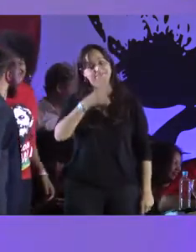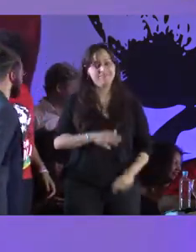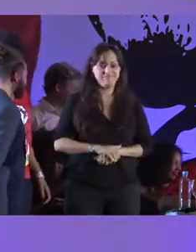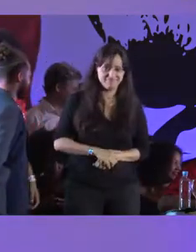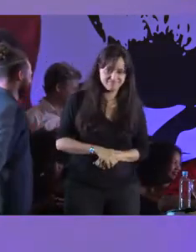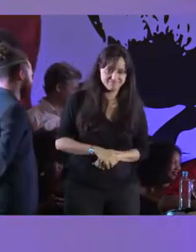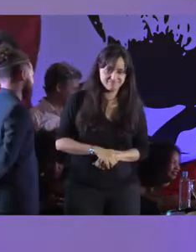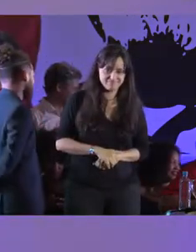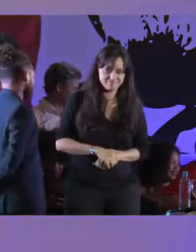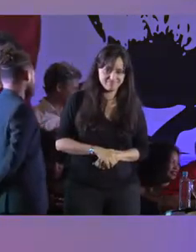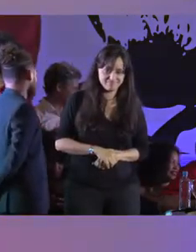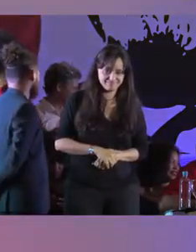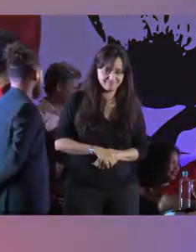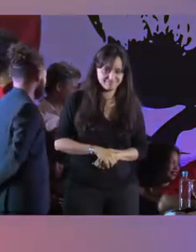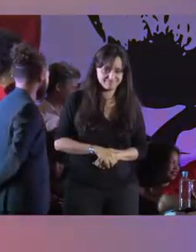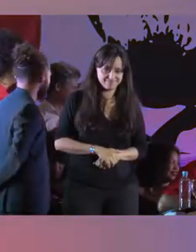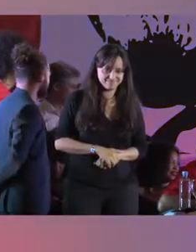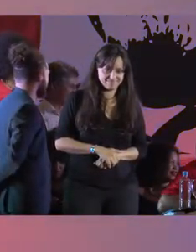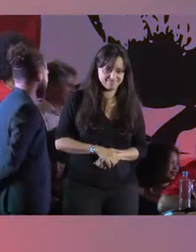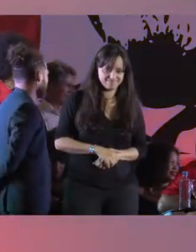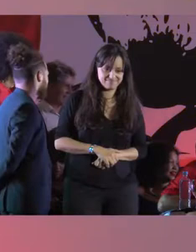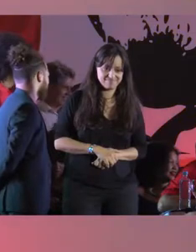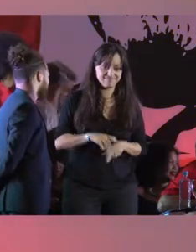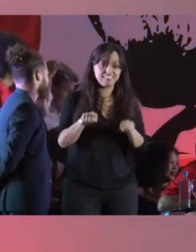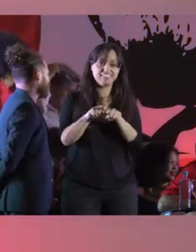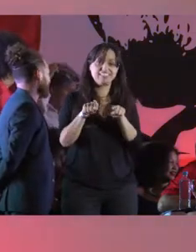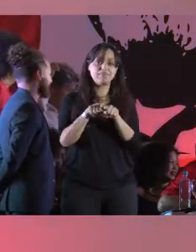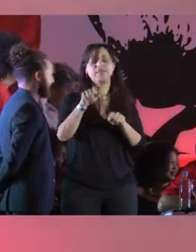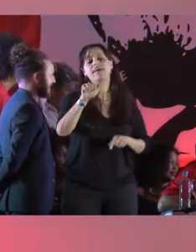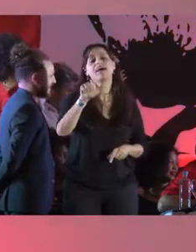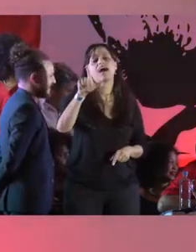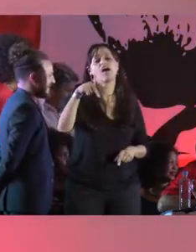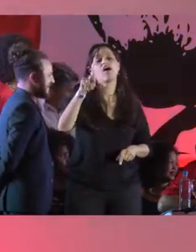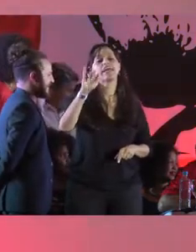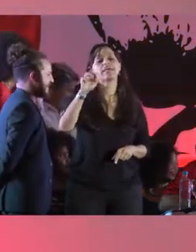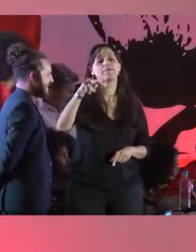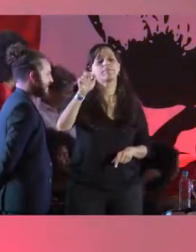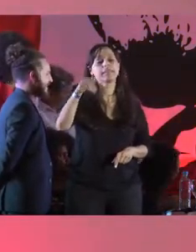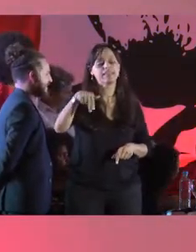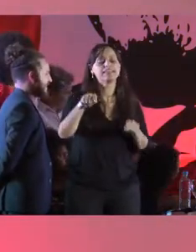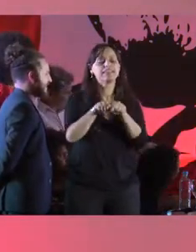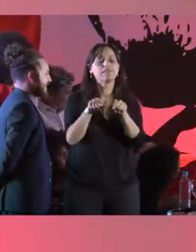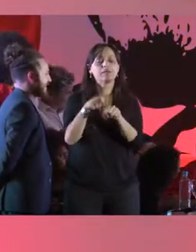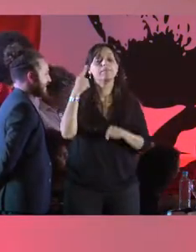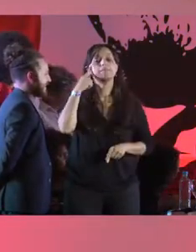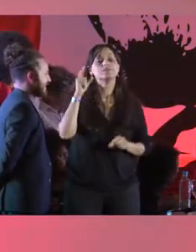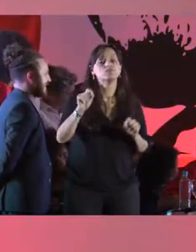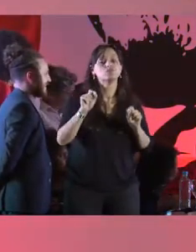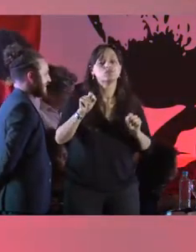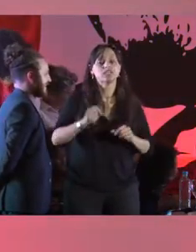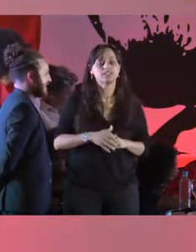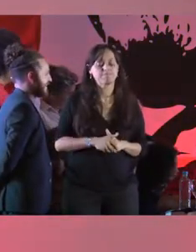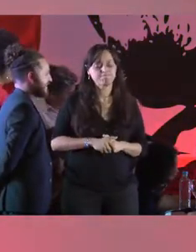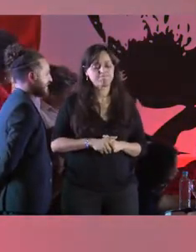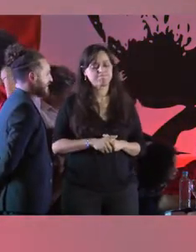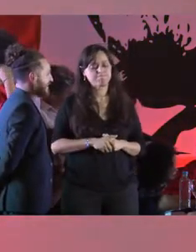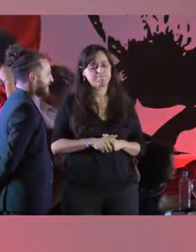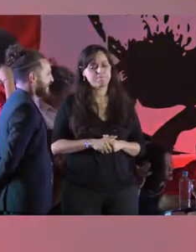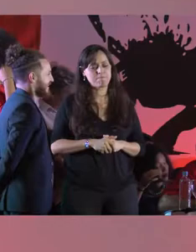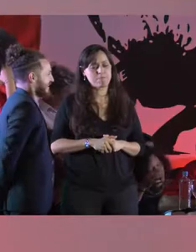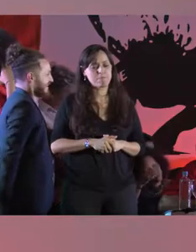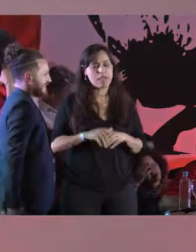o Alckmin acha que, se eu for candidato, ele tem menos chance, porque pode só ter uma vaga e tem muito candidato, e o Bolsonaro está na frente